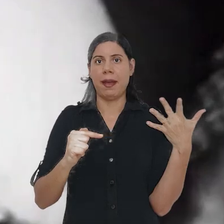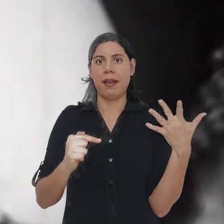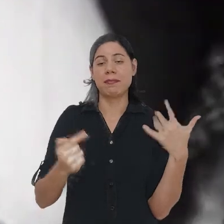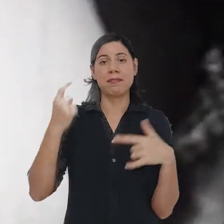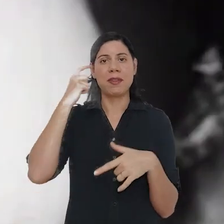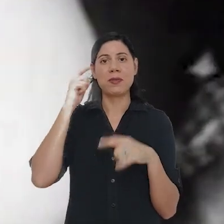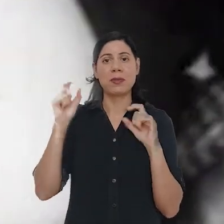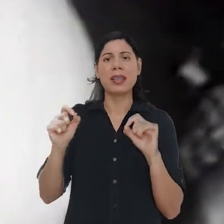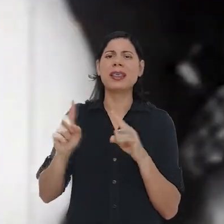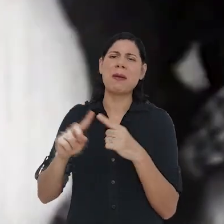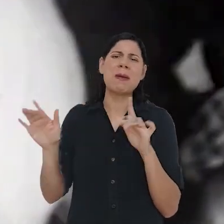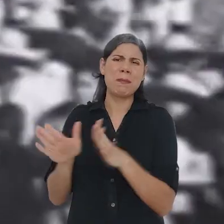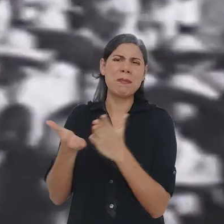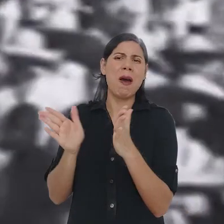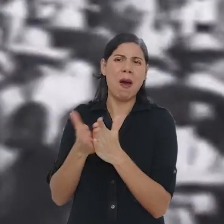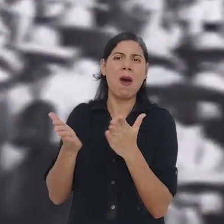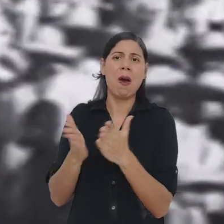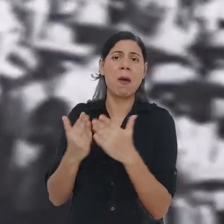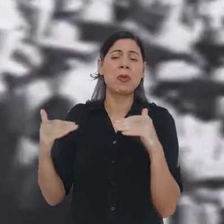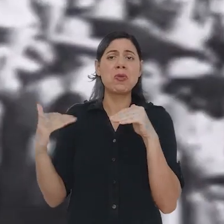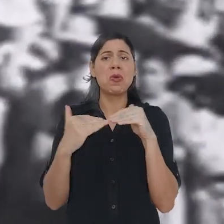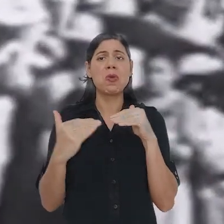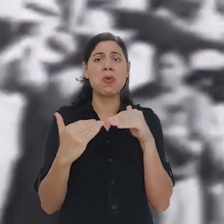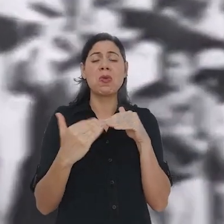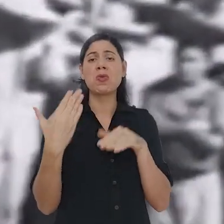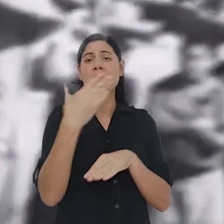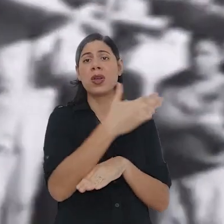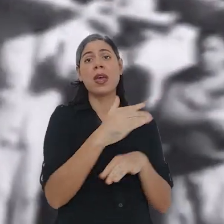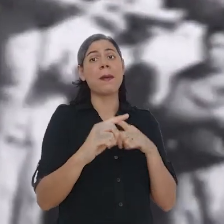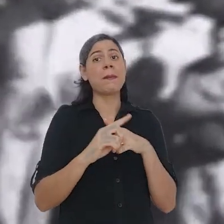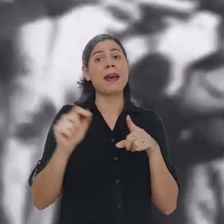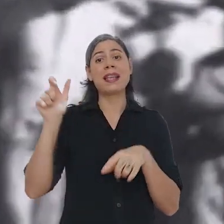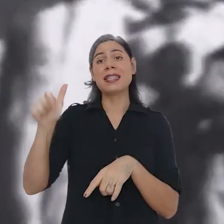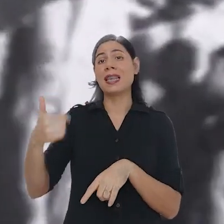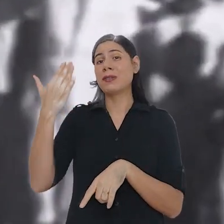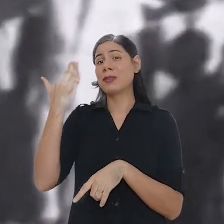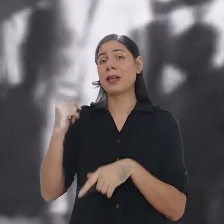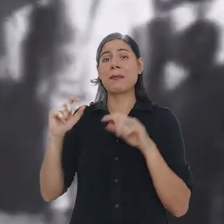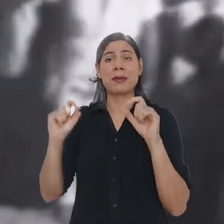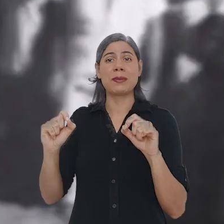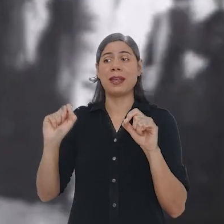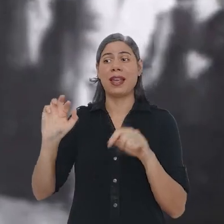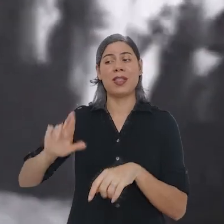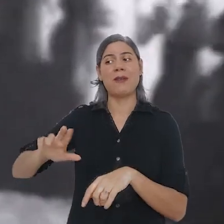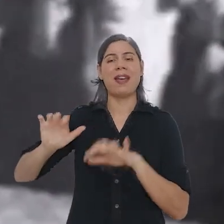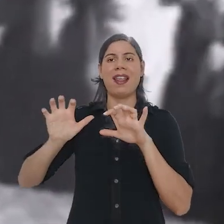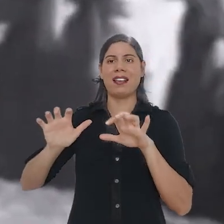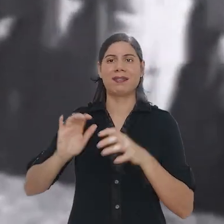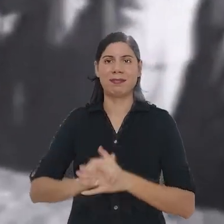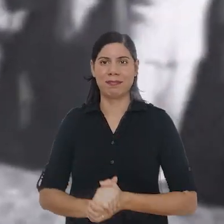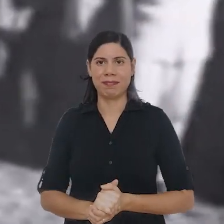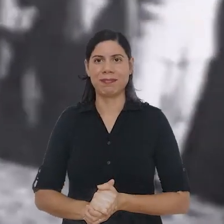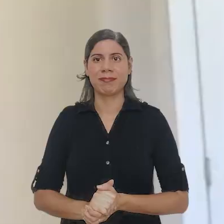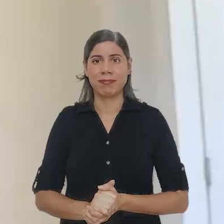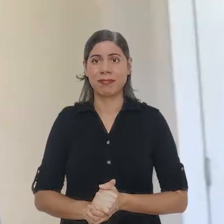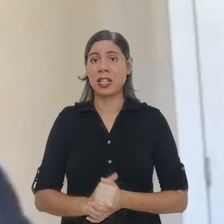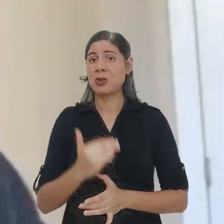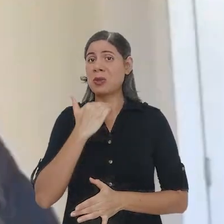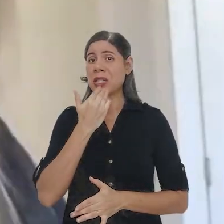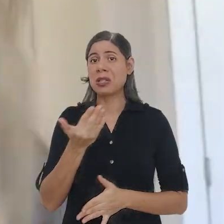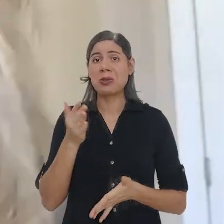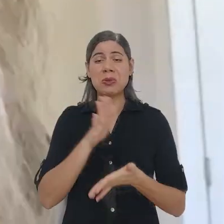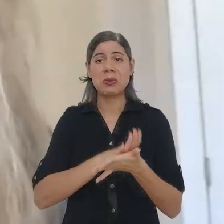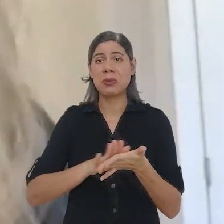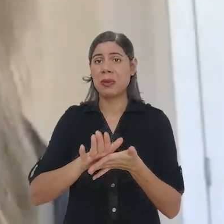daquilo, obviamente, pessoas de baixa renda, ele concordou, mas não sabia que a história não era bem aquela, entendeu? Não